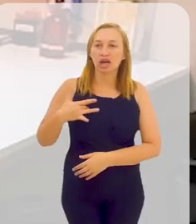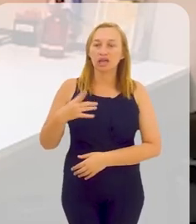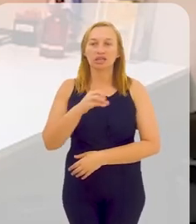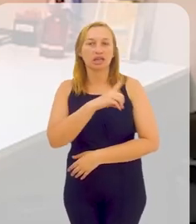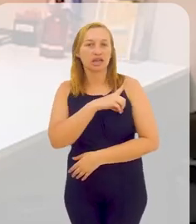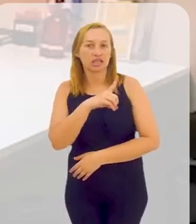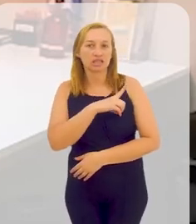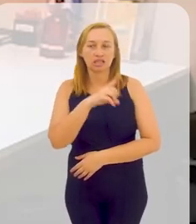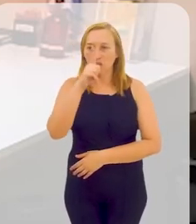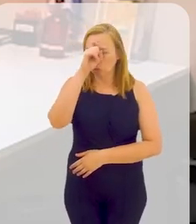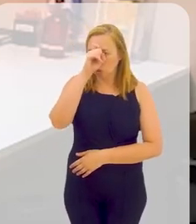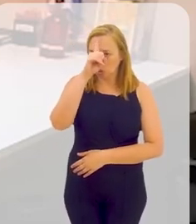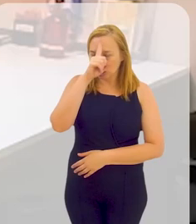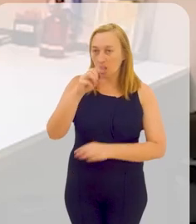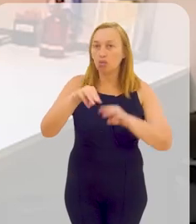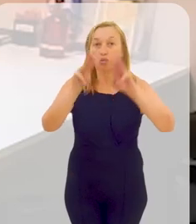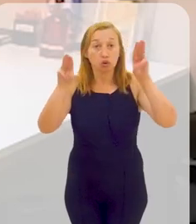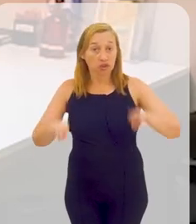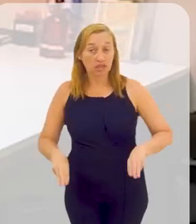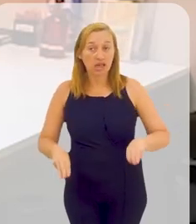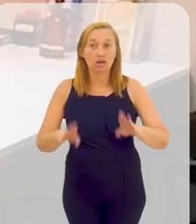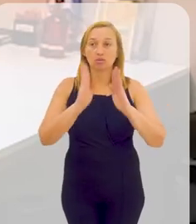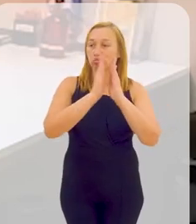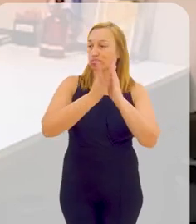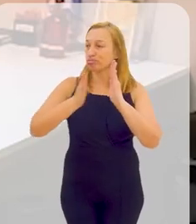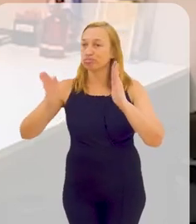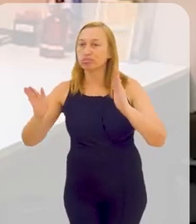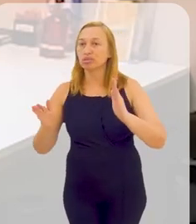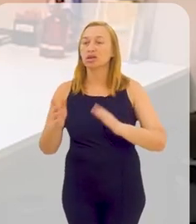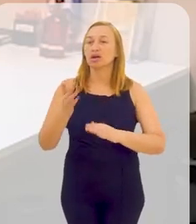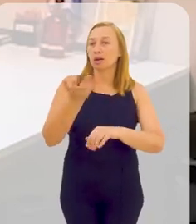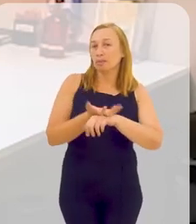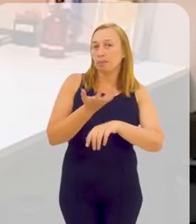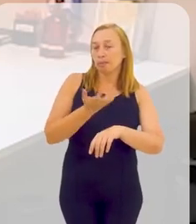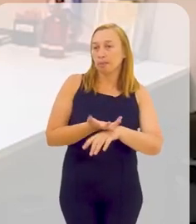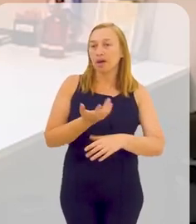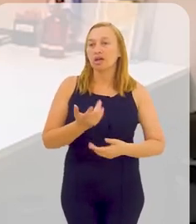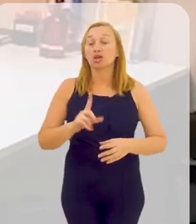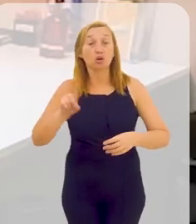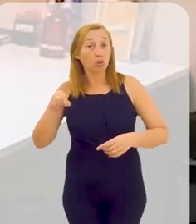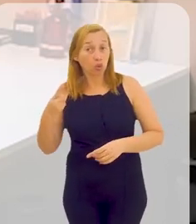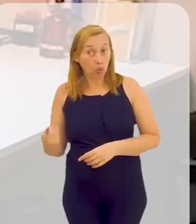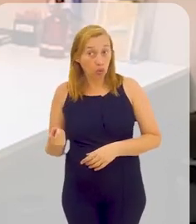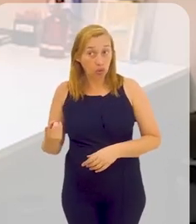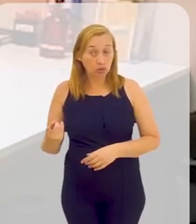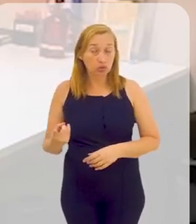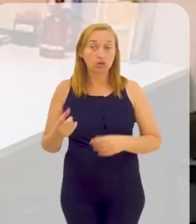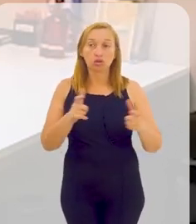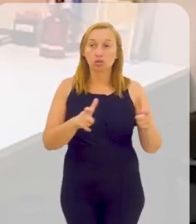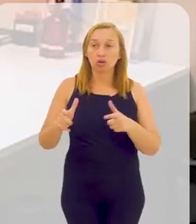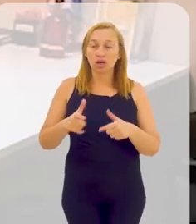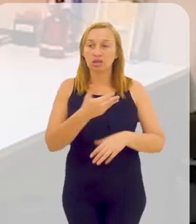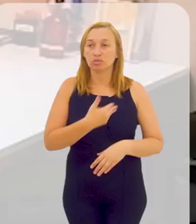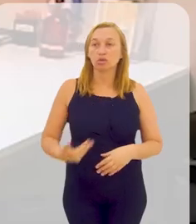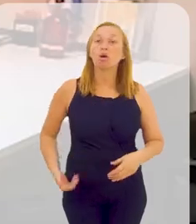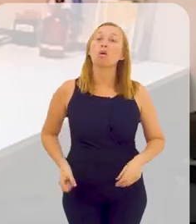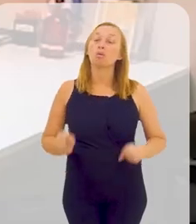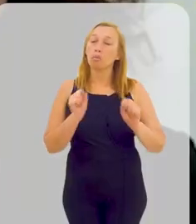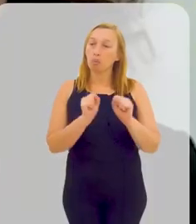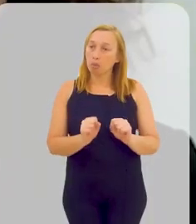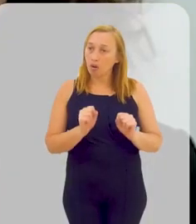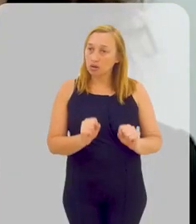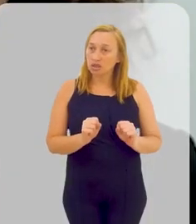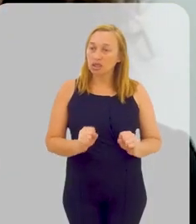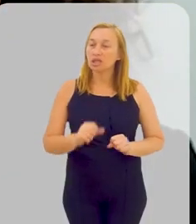delegacias hospitais museus bibliotecas parques e outros ambientes públicos